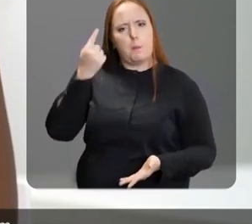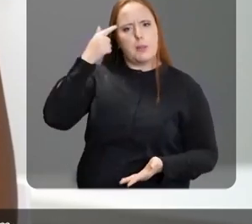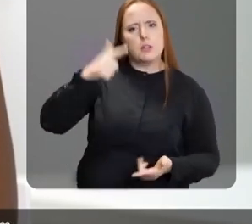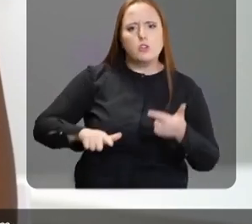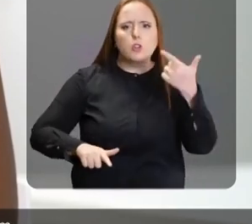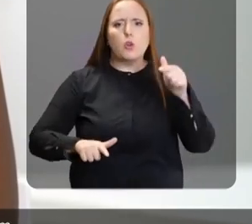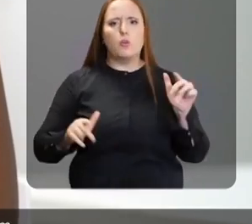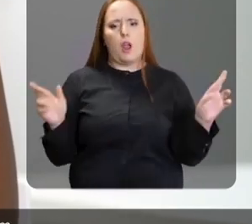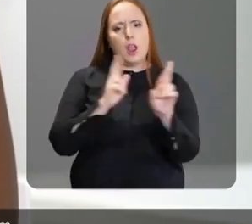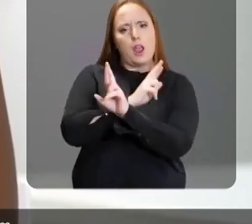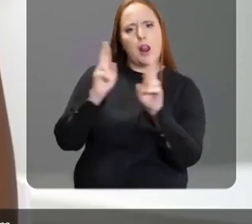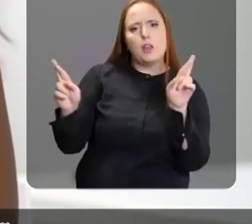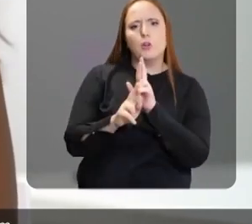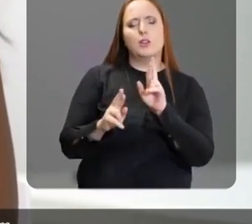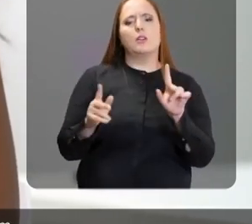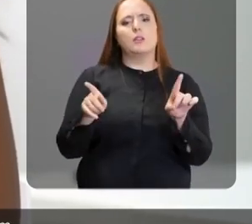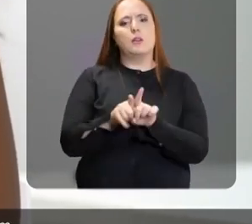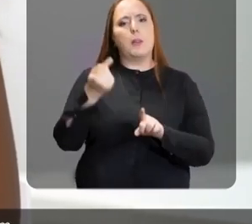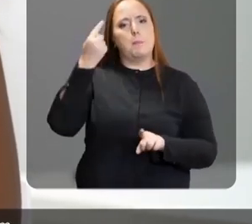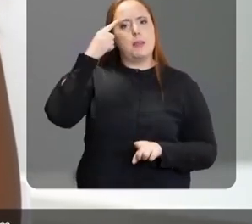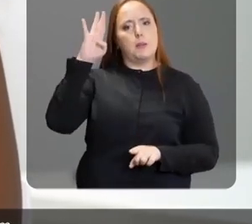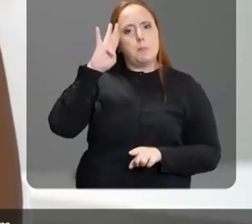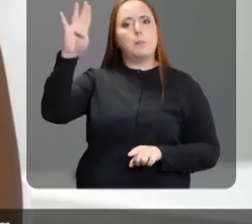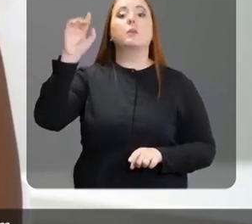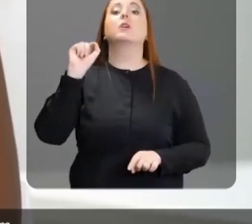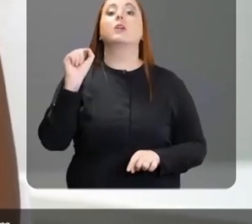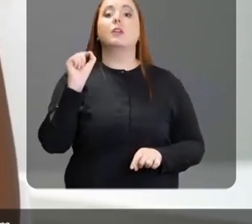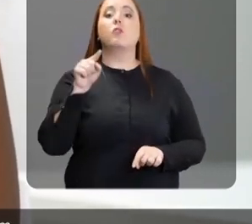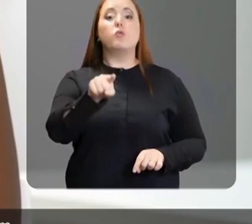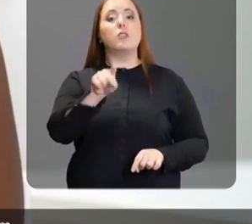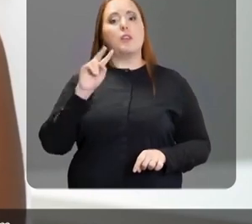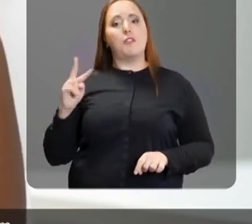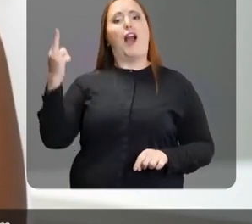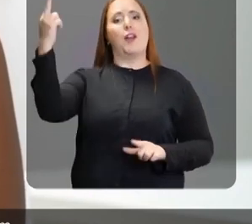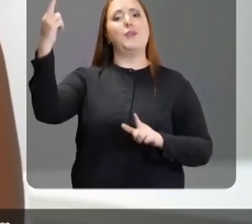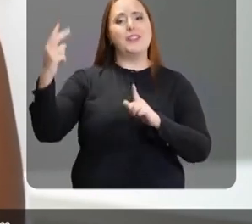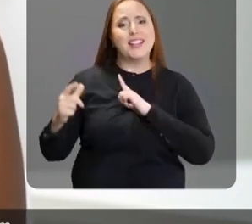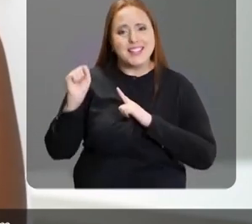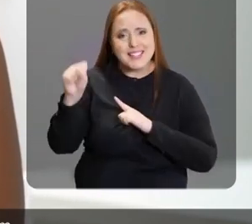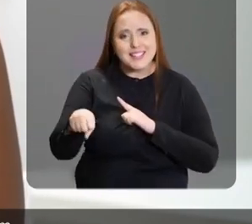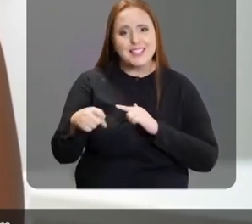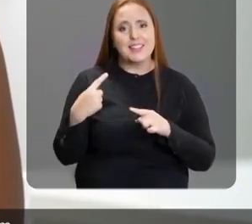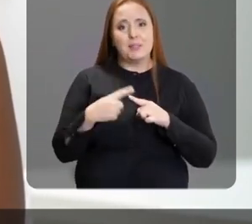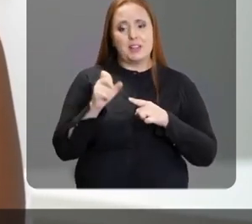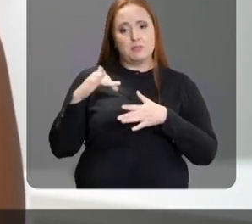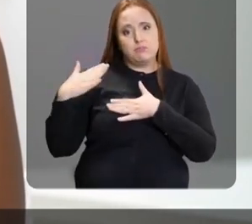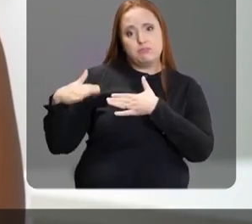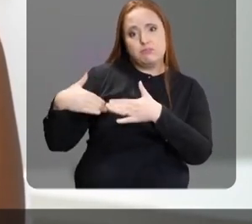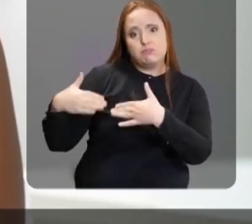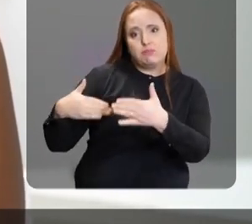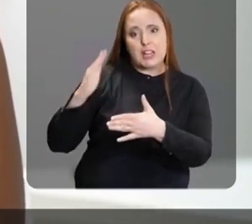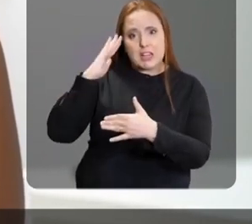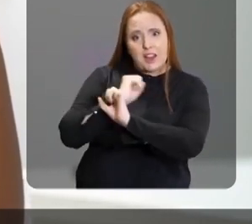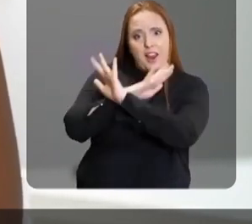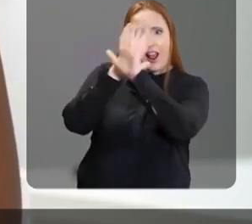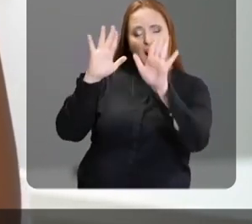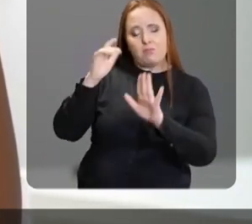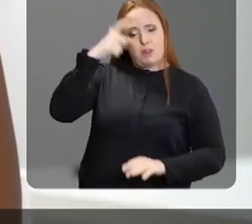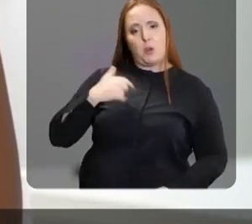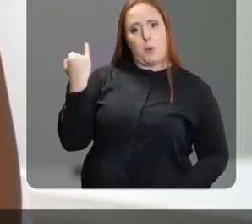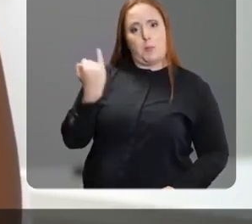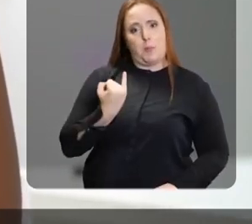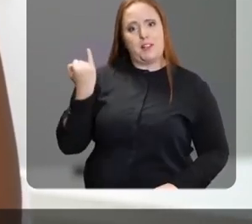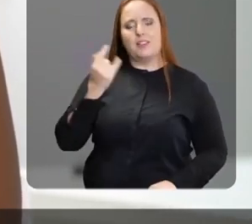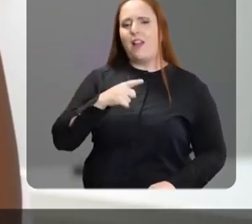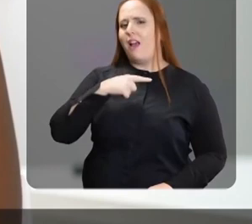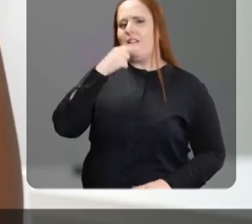vida. Repense as suas relações e repense, principalmente, no valor que você tem. Porque à medida em que você entende